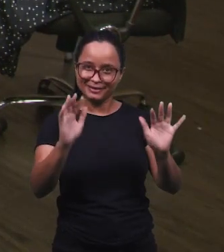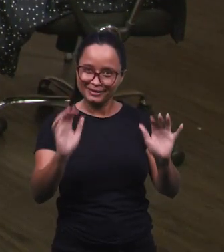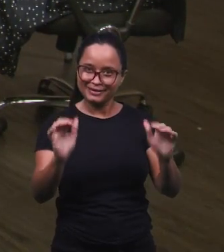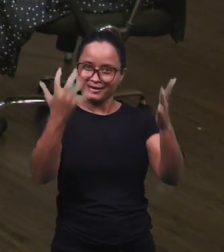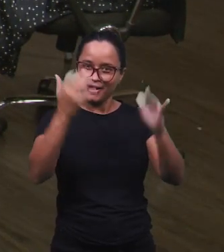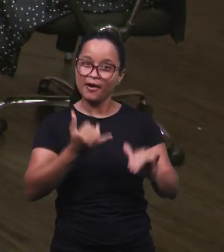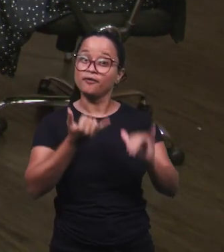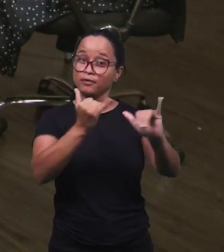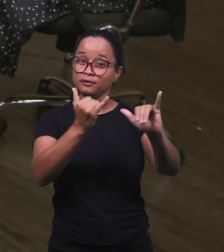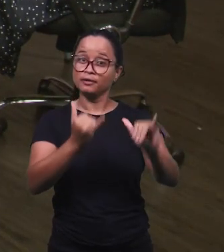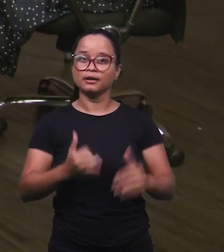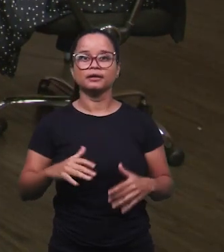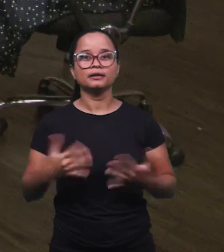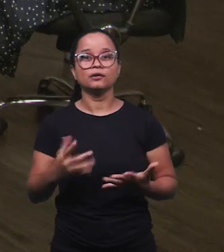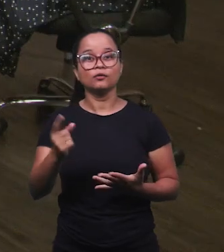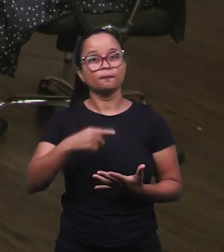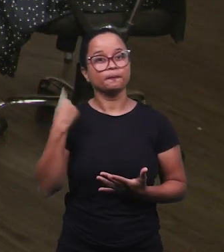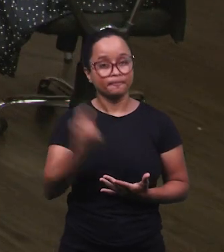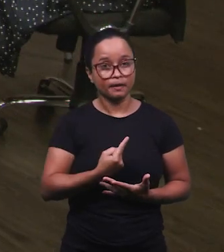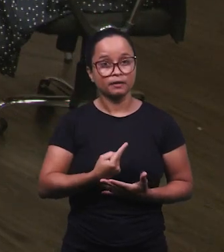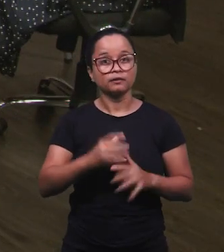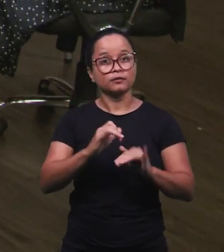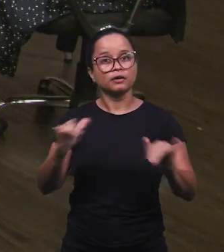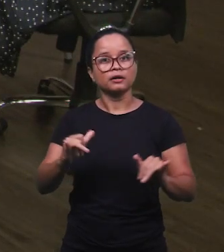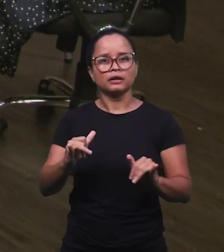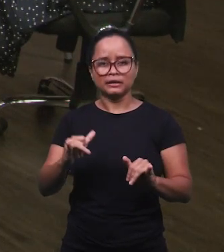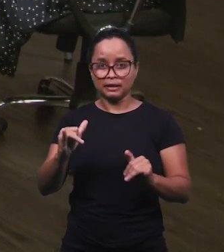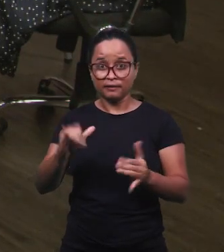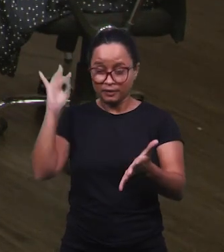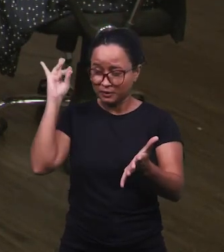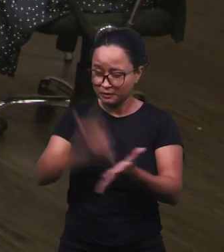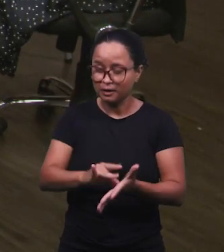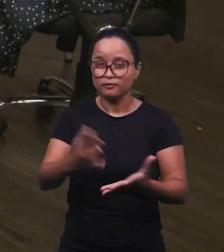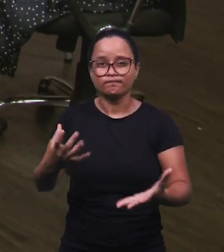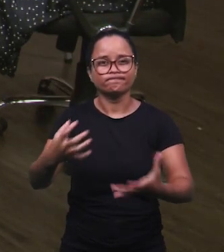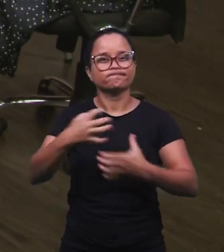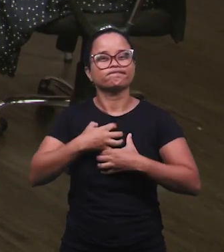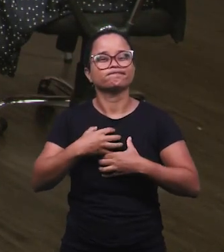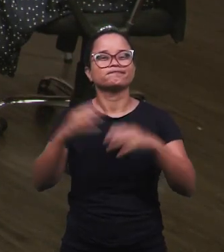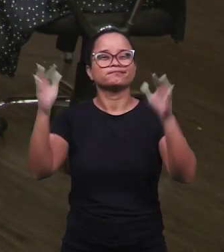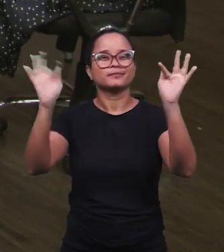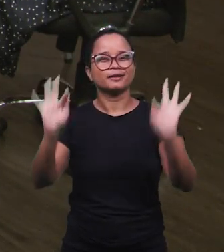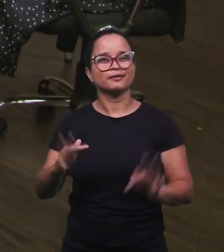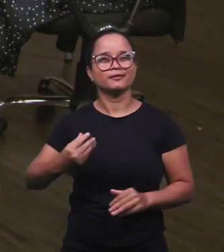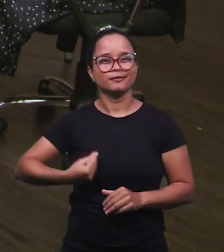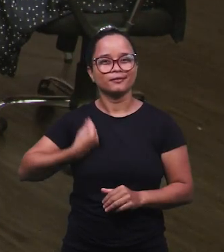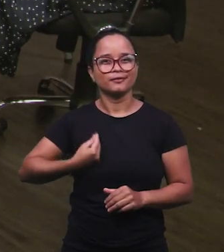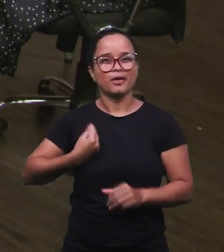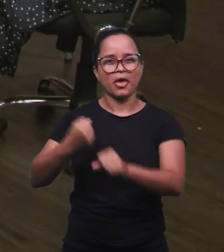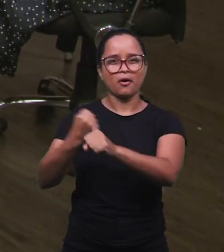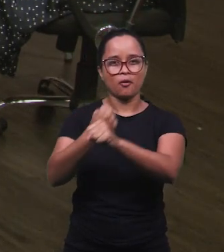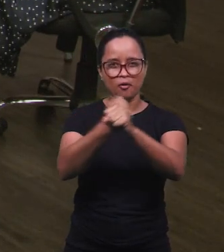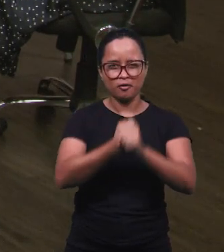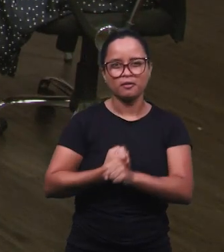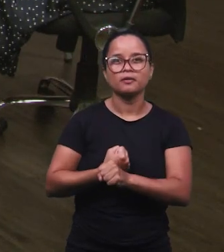evento. Então é mais ou menos isso que a gente vai dizer. Na medida em que eu realmente me sinto feliz em viver essa obra, isso vai transparecer nas